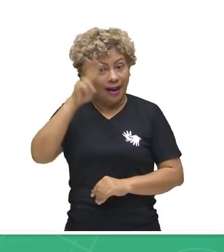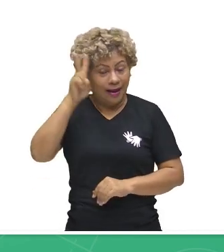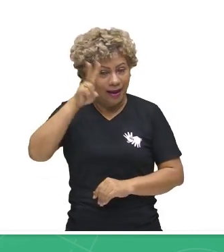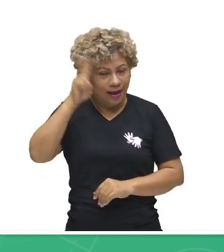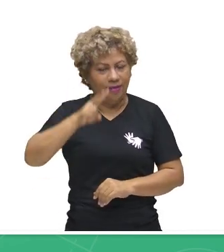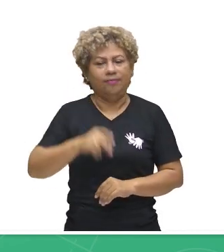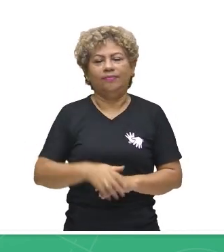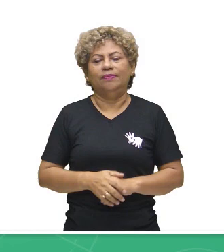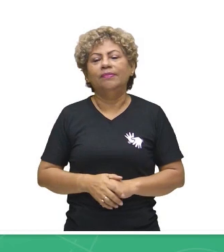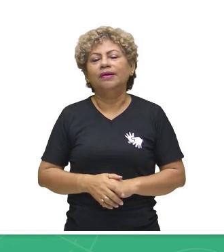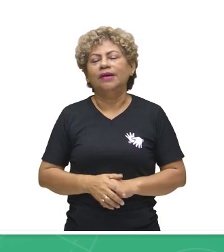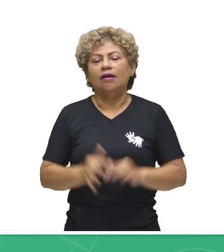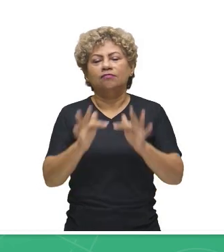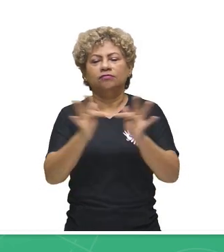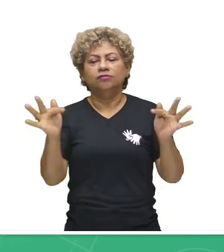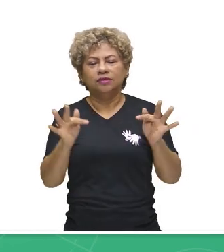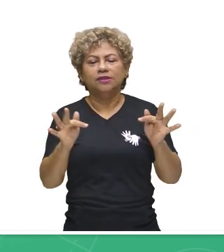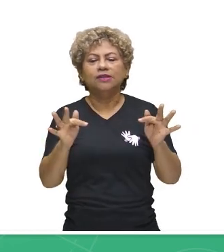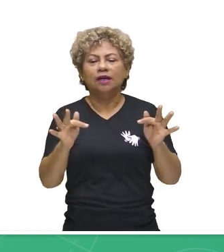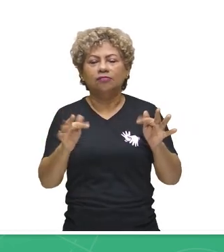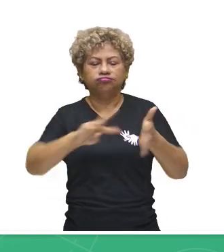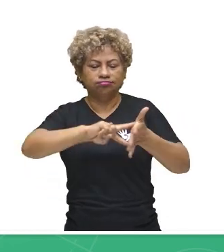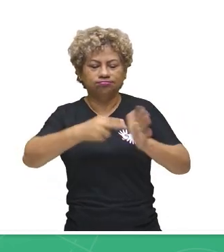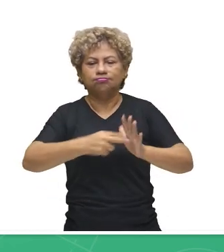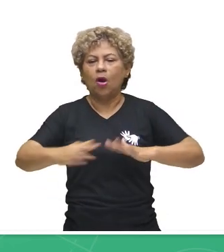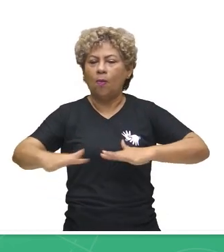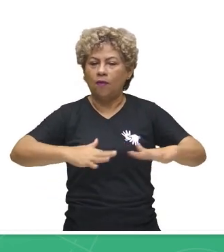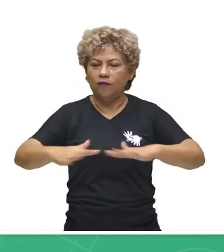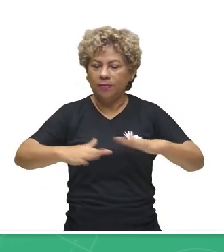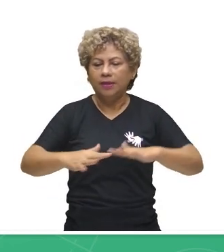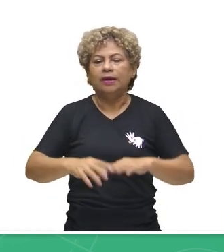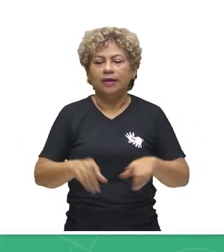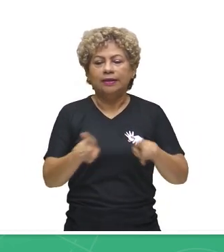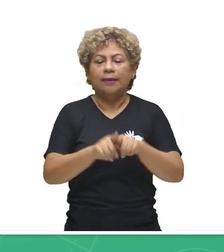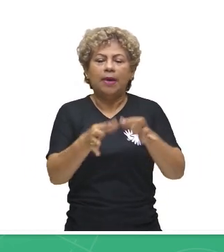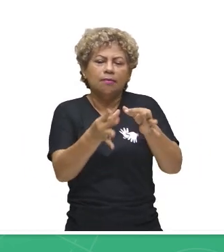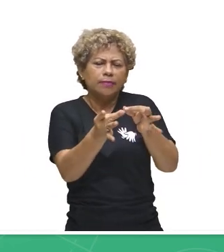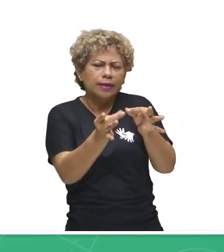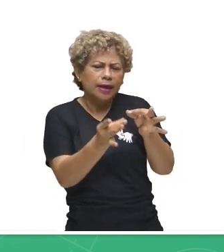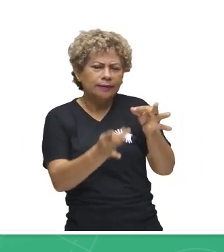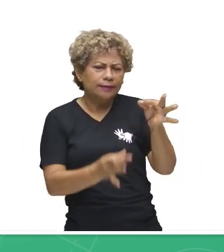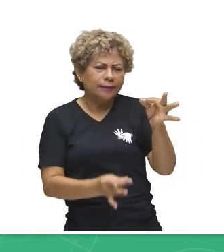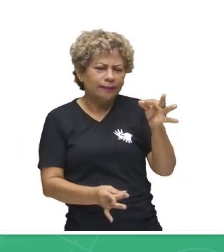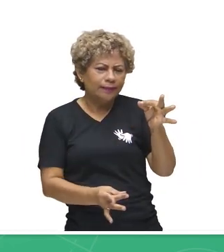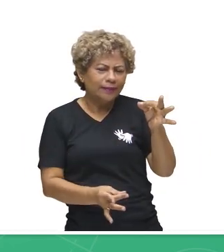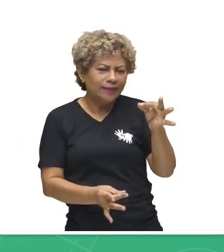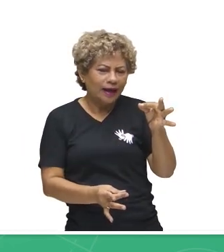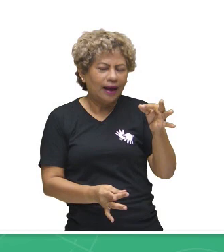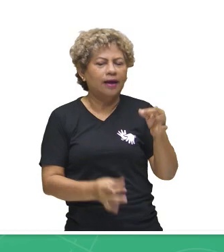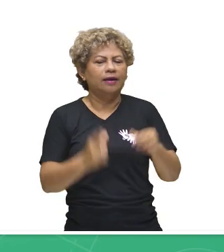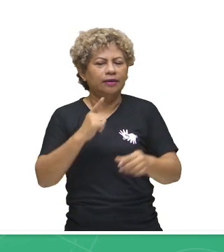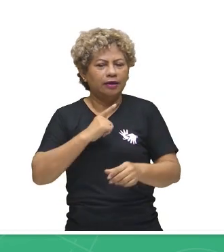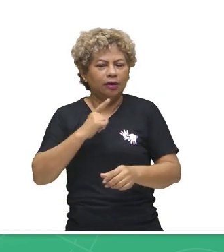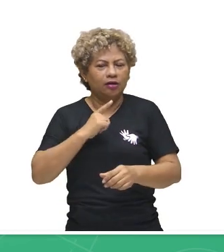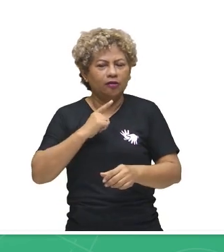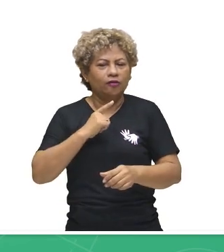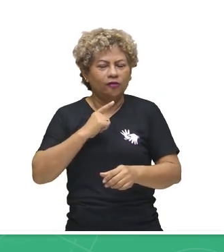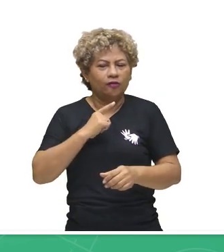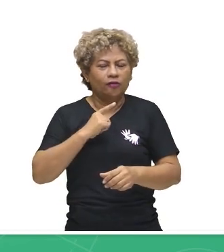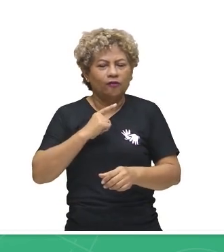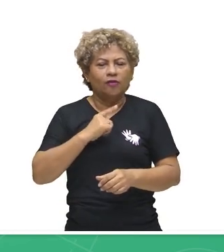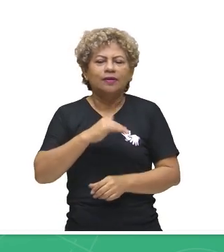as funções do movimento. E um detalhe, pessoal, nós vamos escolher um exemplo para